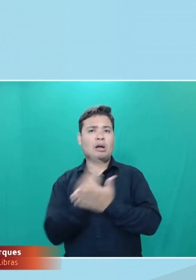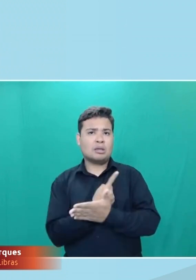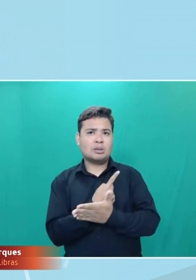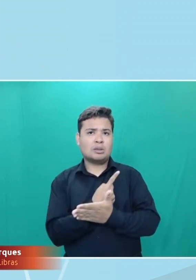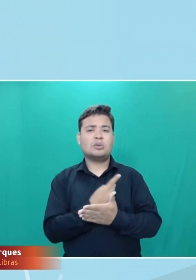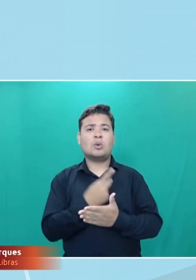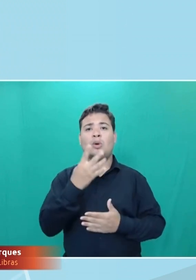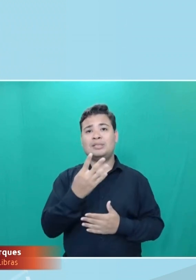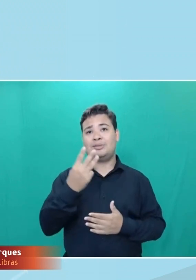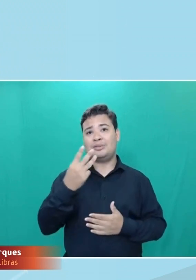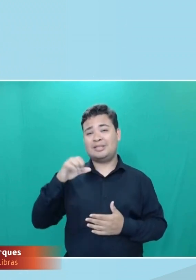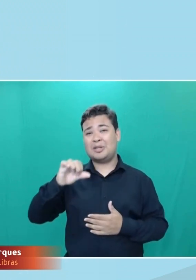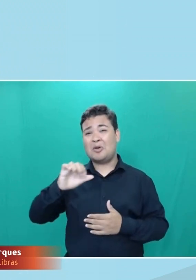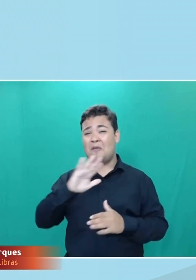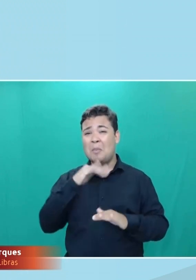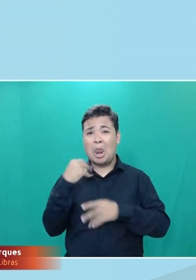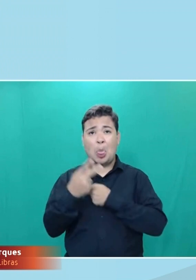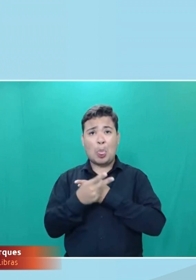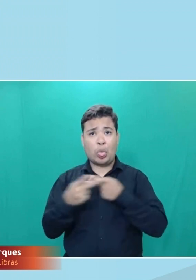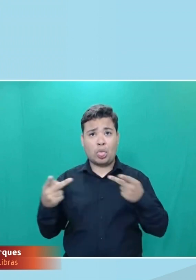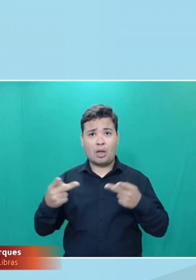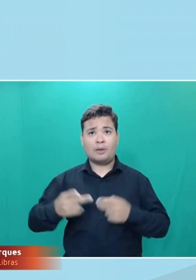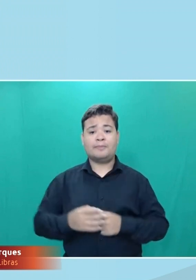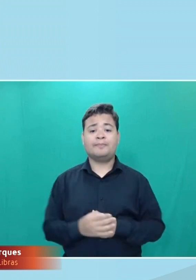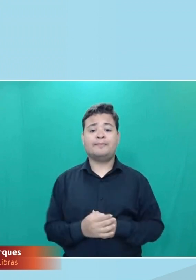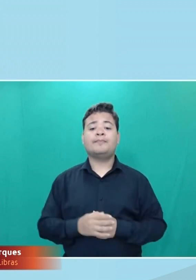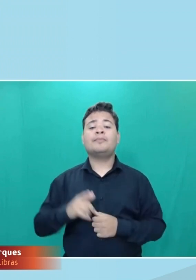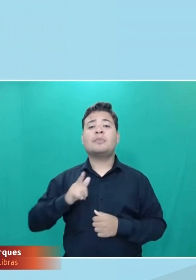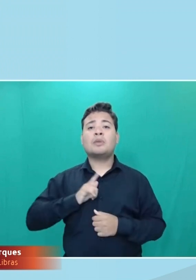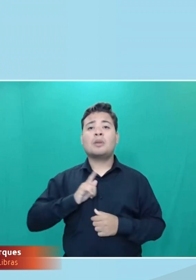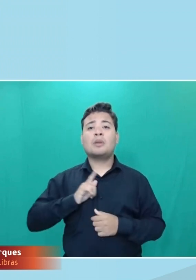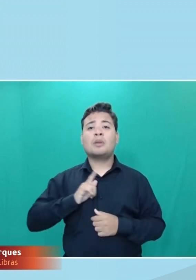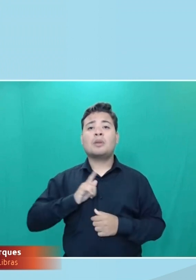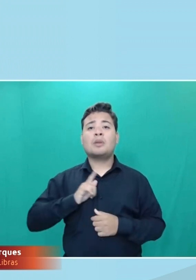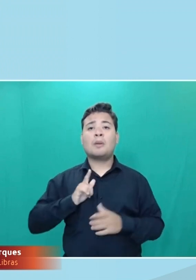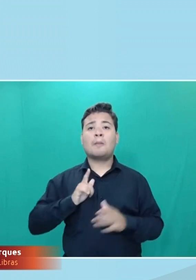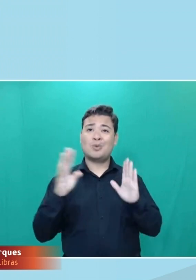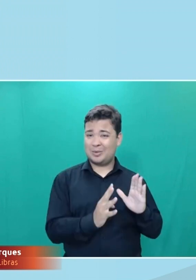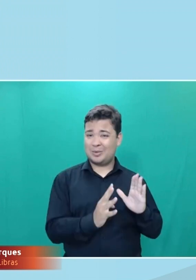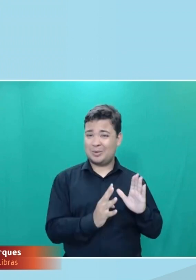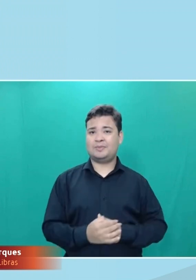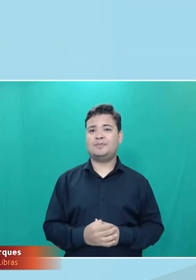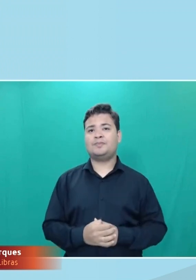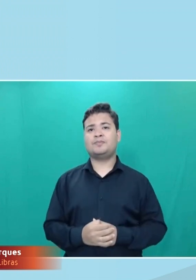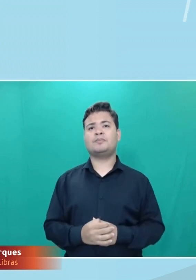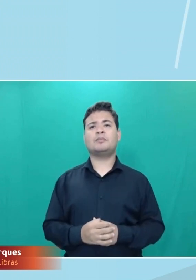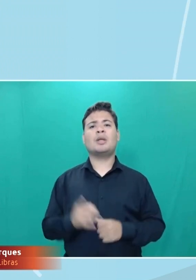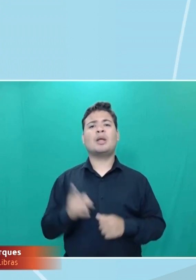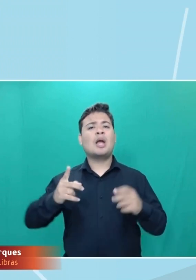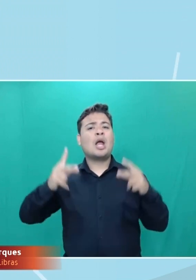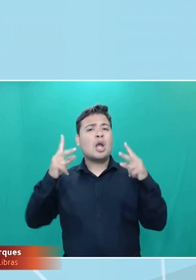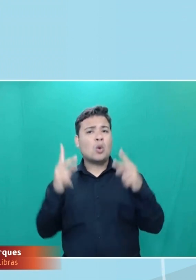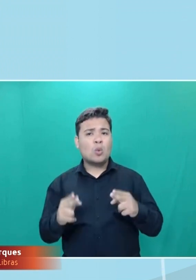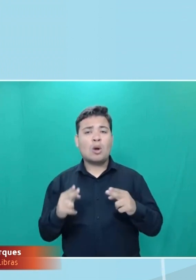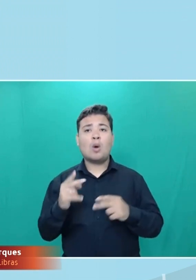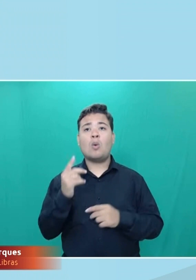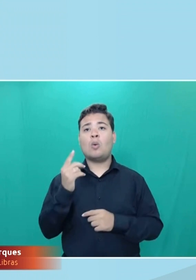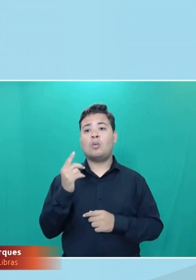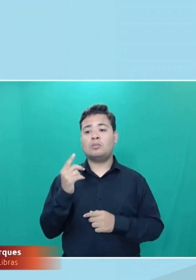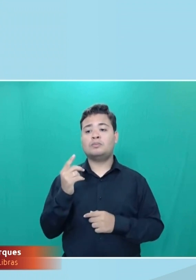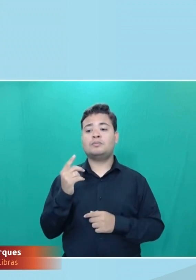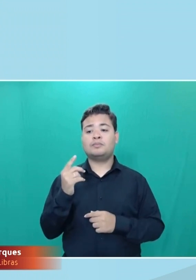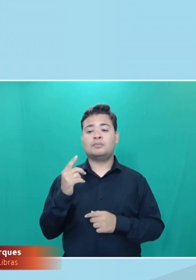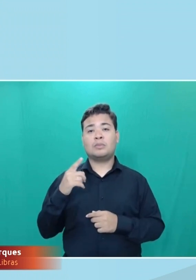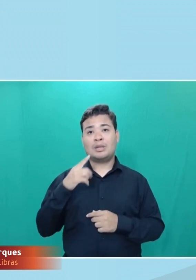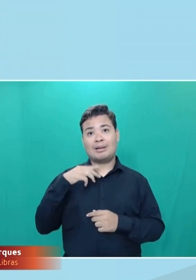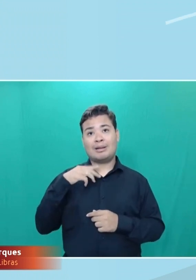439 mortes ao longo desses quase 4 anos. Isso equivale a um óbito a cada